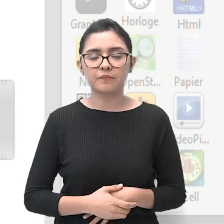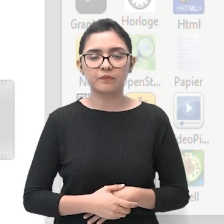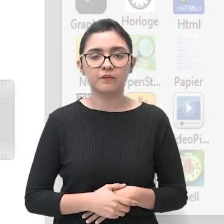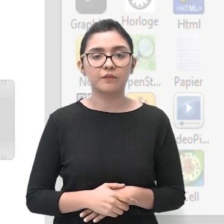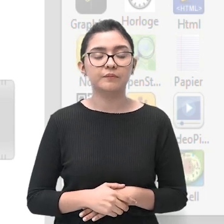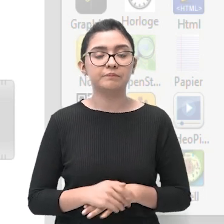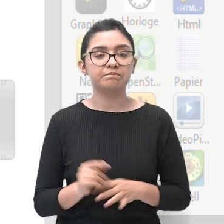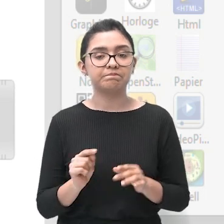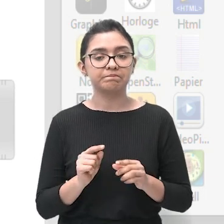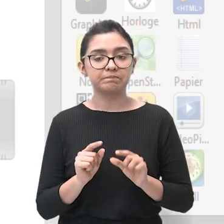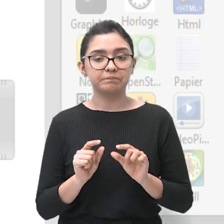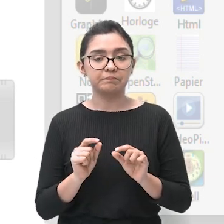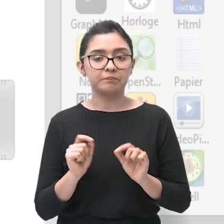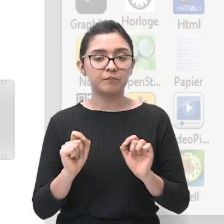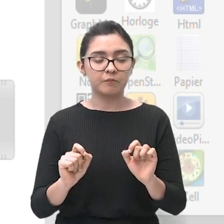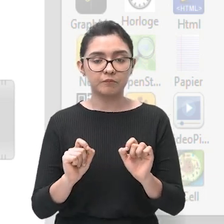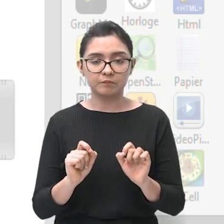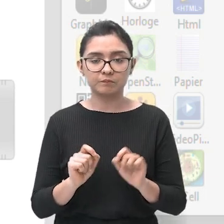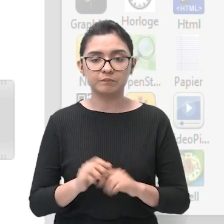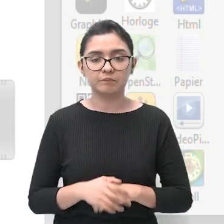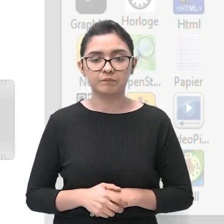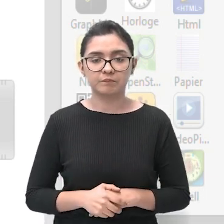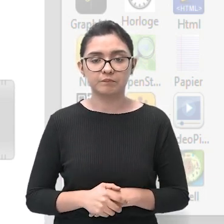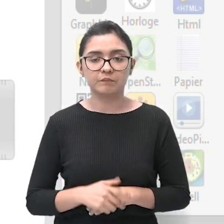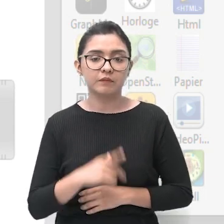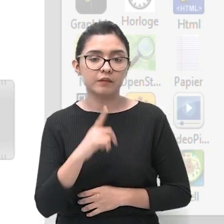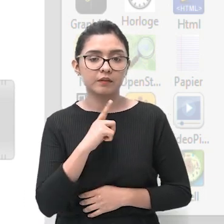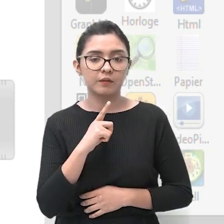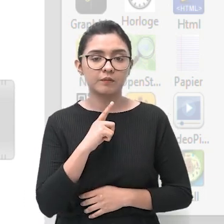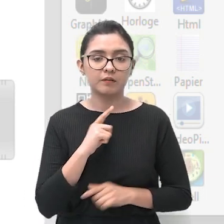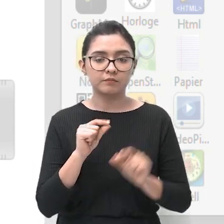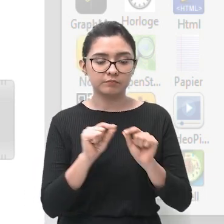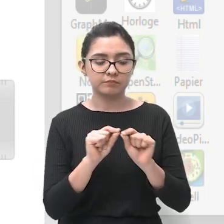De modo que ele vem a ter, né,